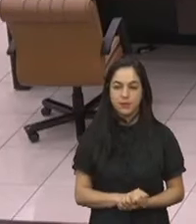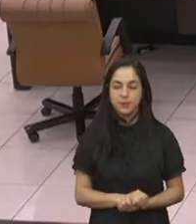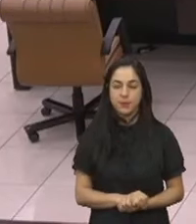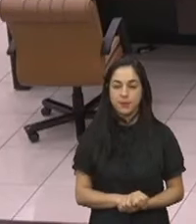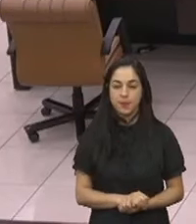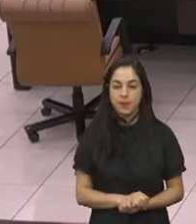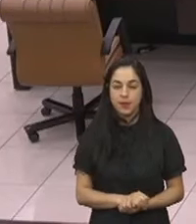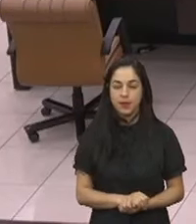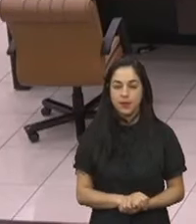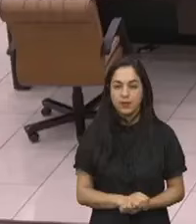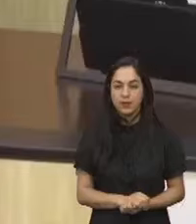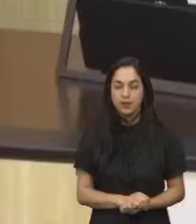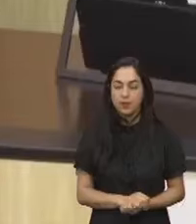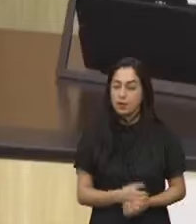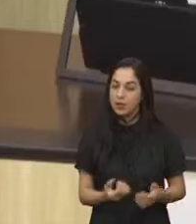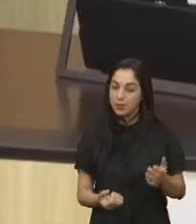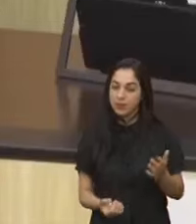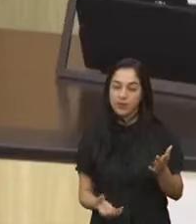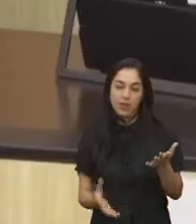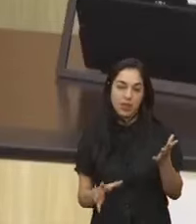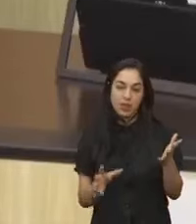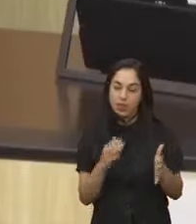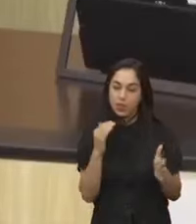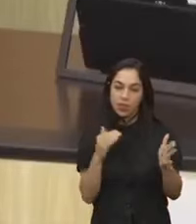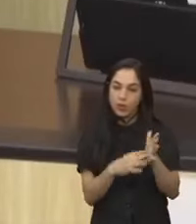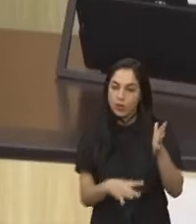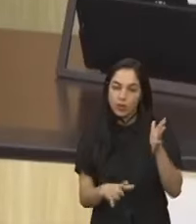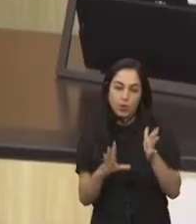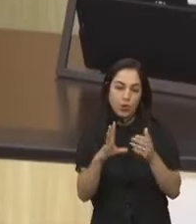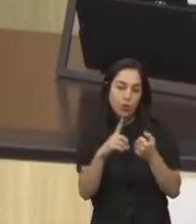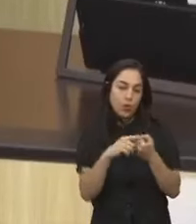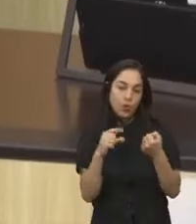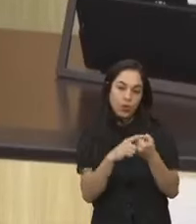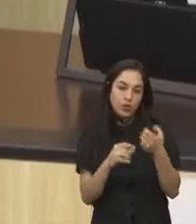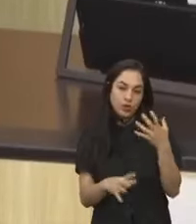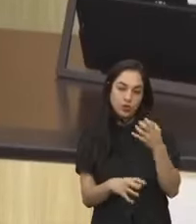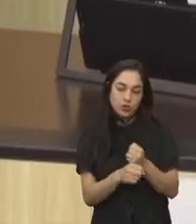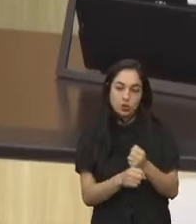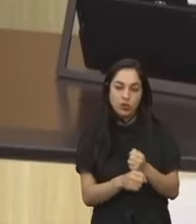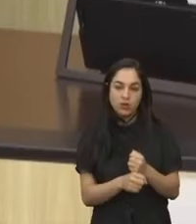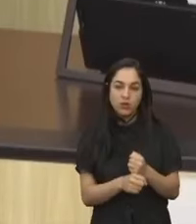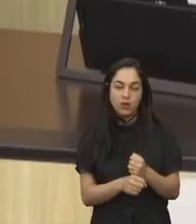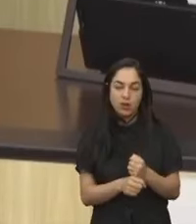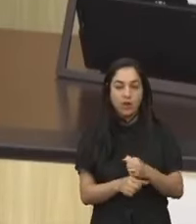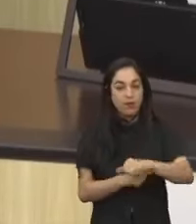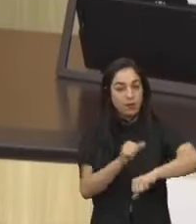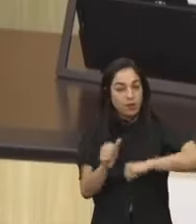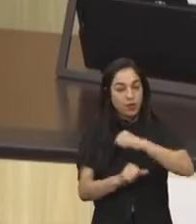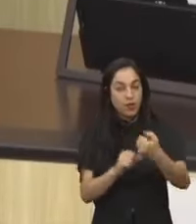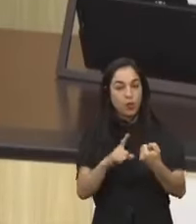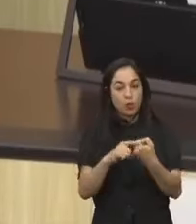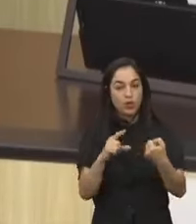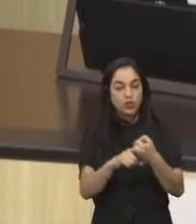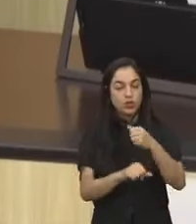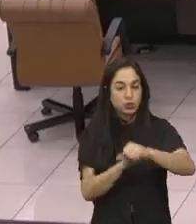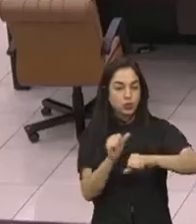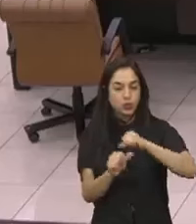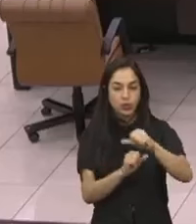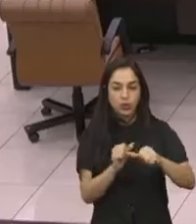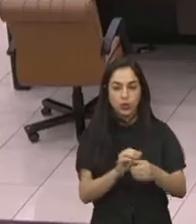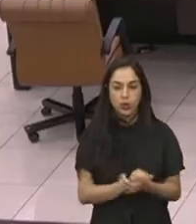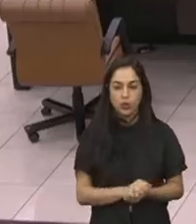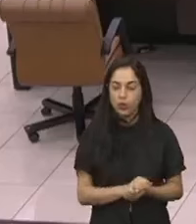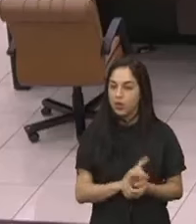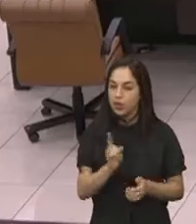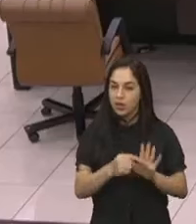Então, daí ele inclui o artigo todo. No artigo só, ele vai mudar o artigo em geral. Não, é o destaque